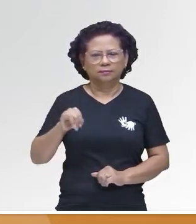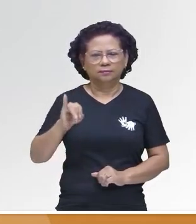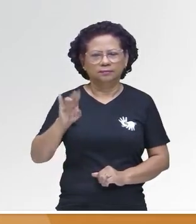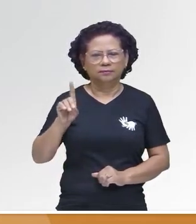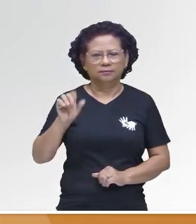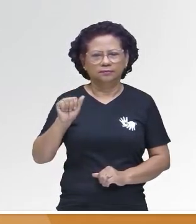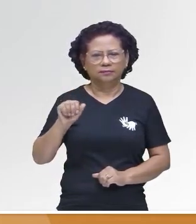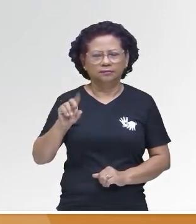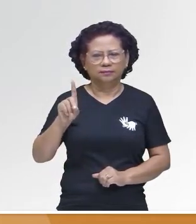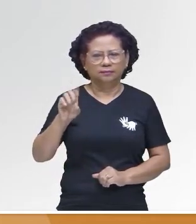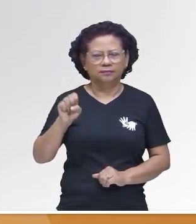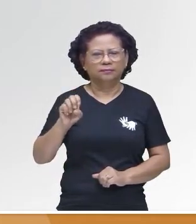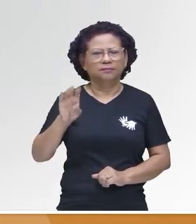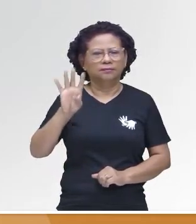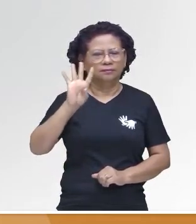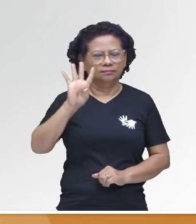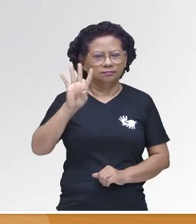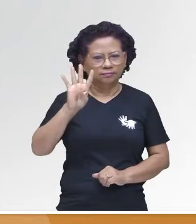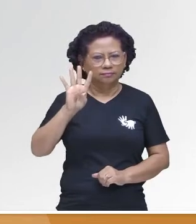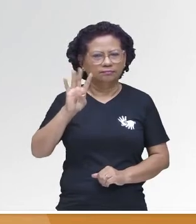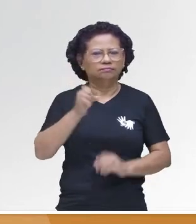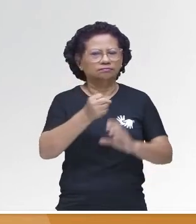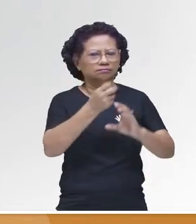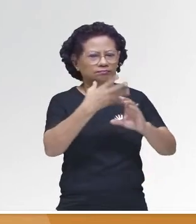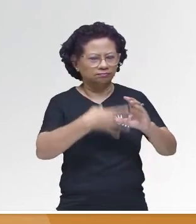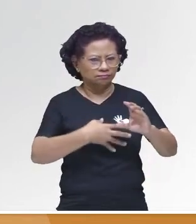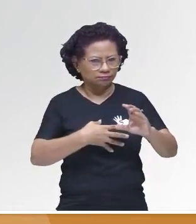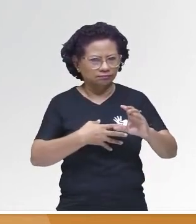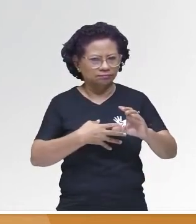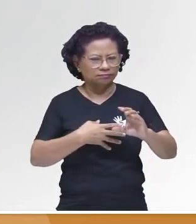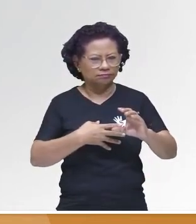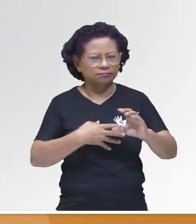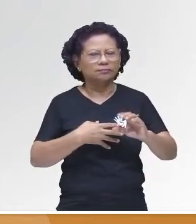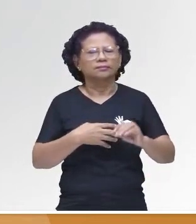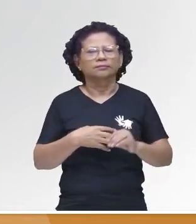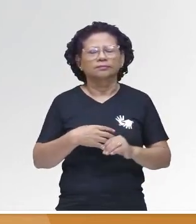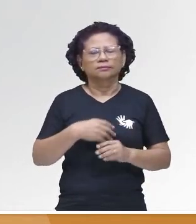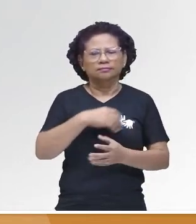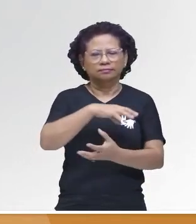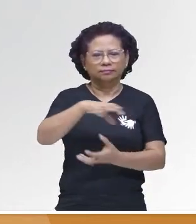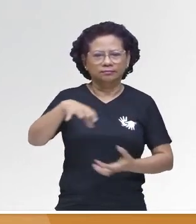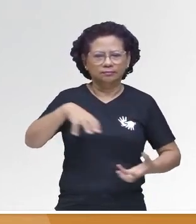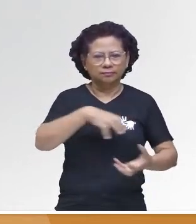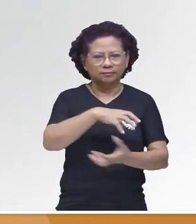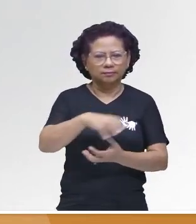Unidade 4. Aspectos da Revolução Industrial no Brasil.